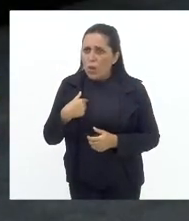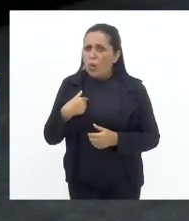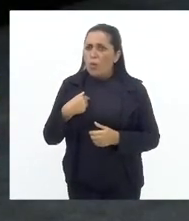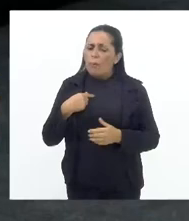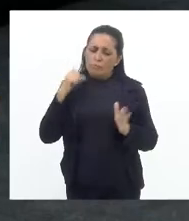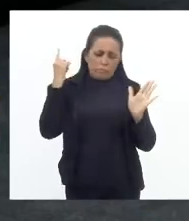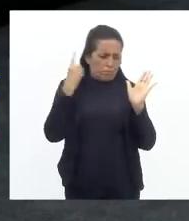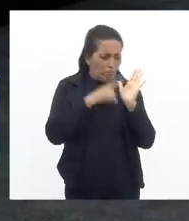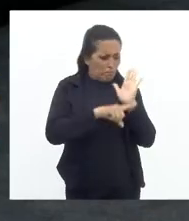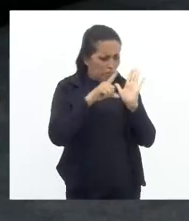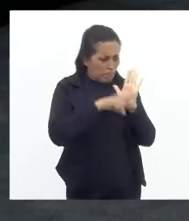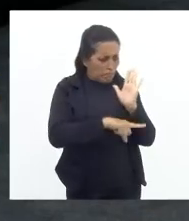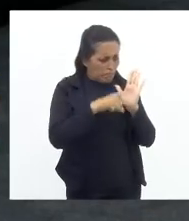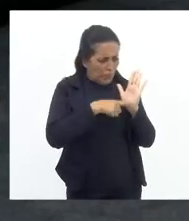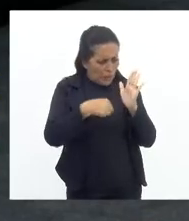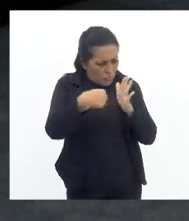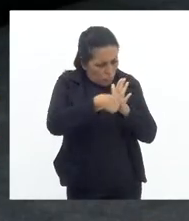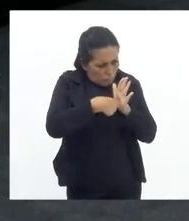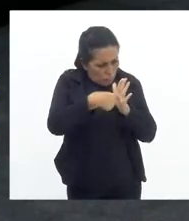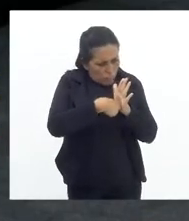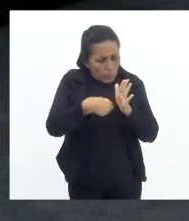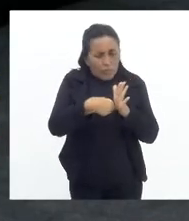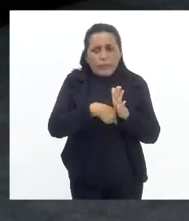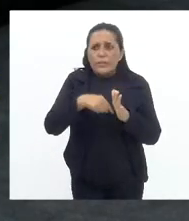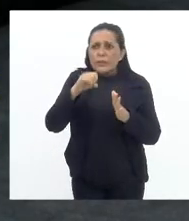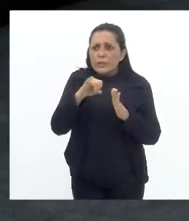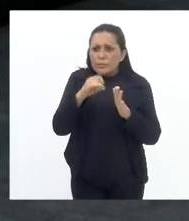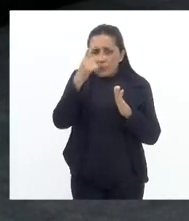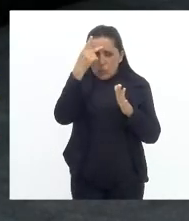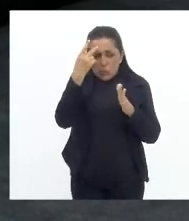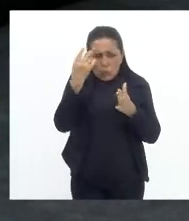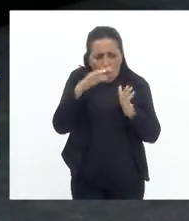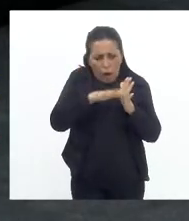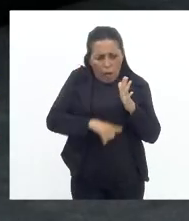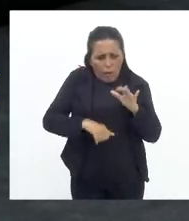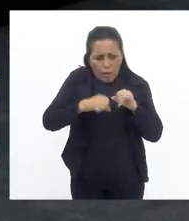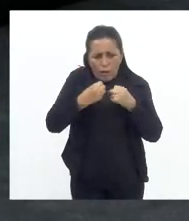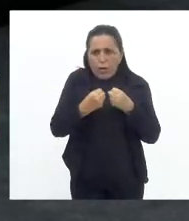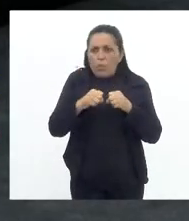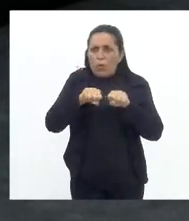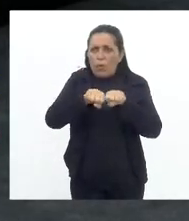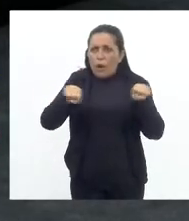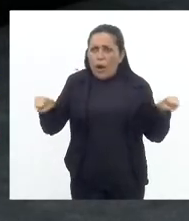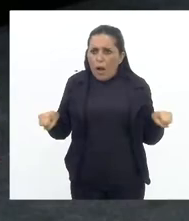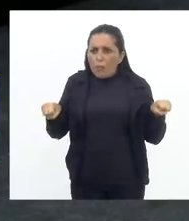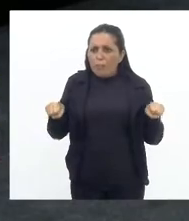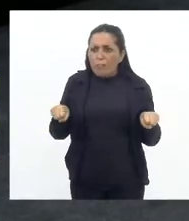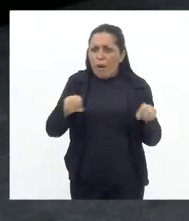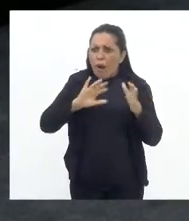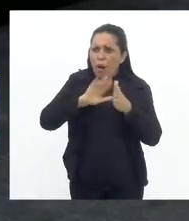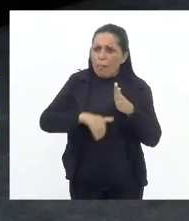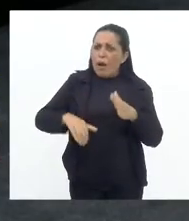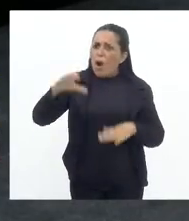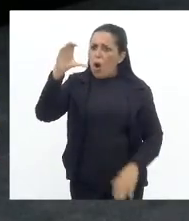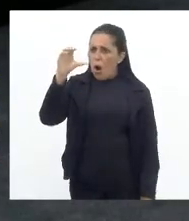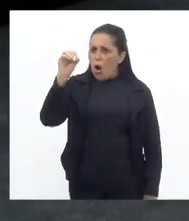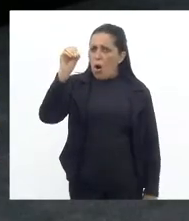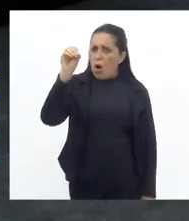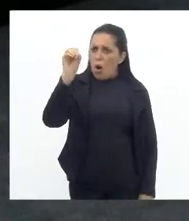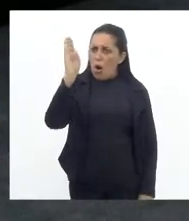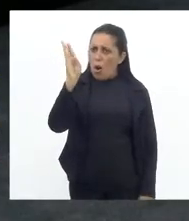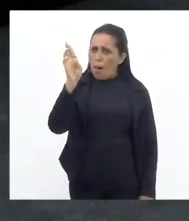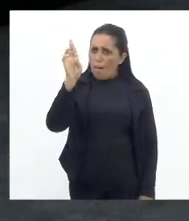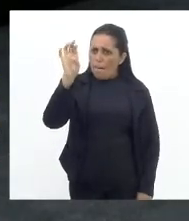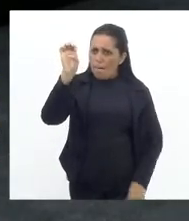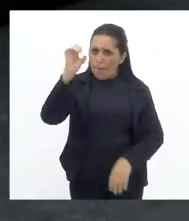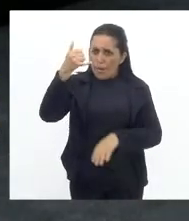me perguntando se alguém furta um cabo para tirar cobre e eu fiz uma